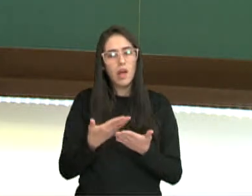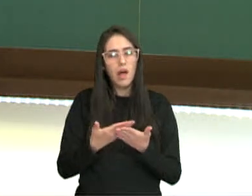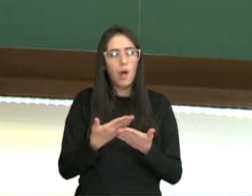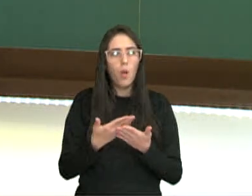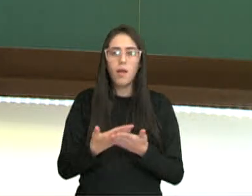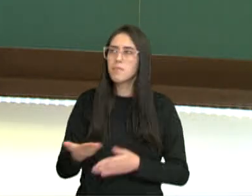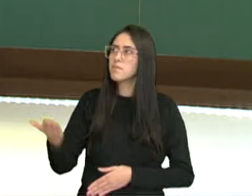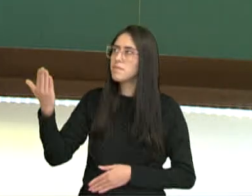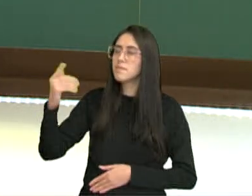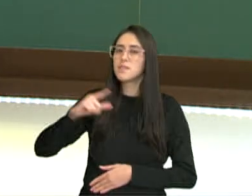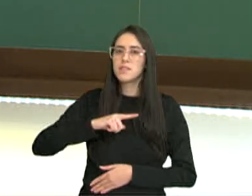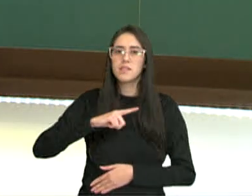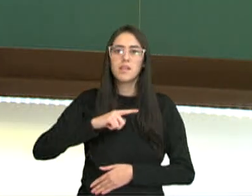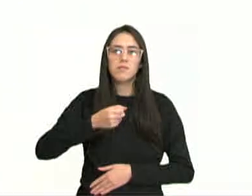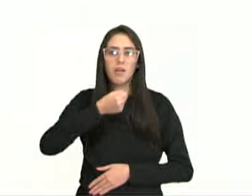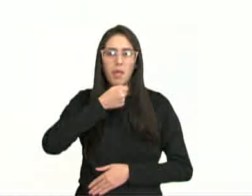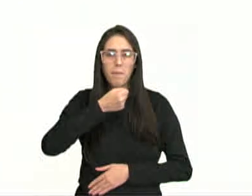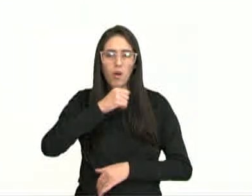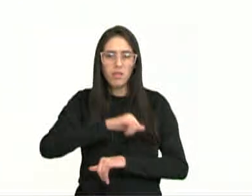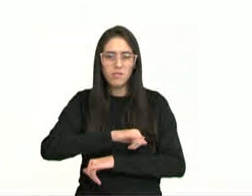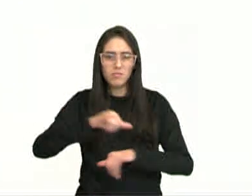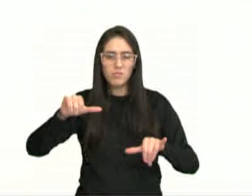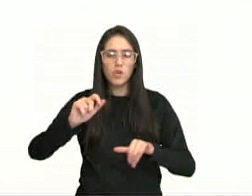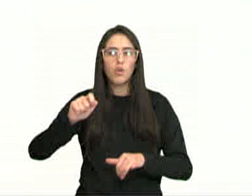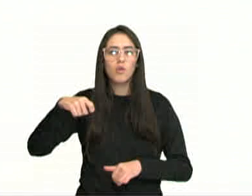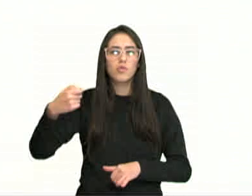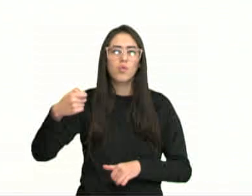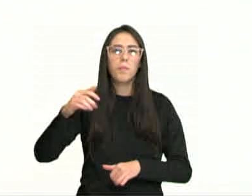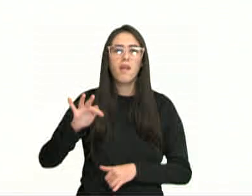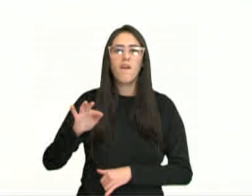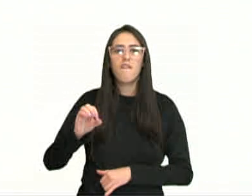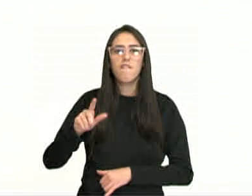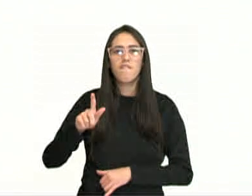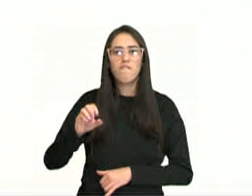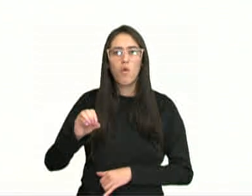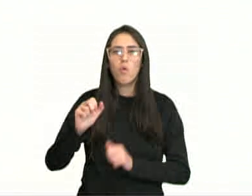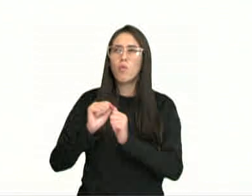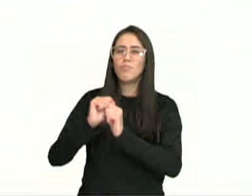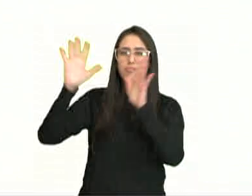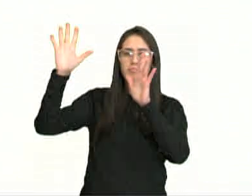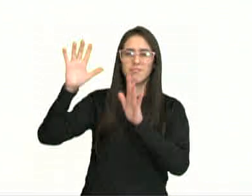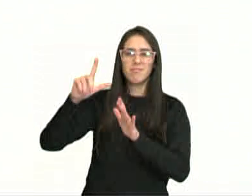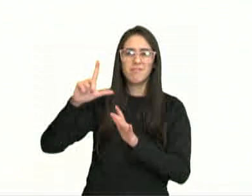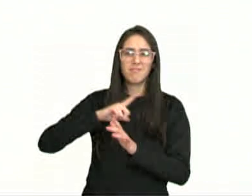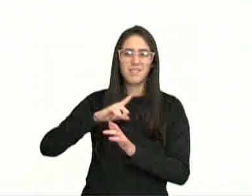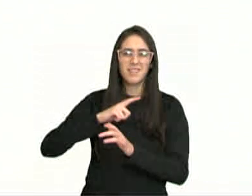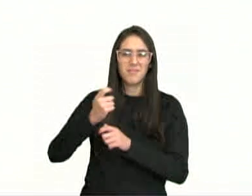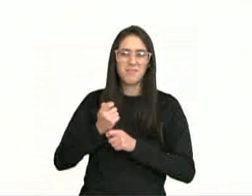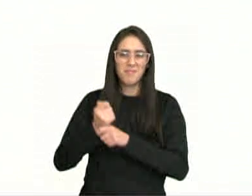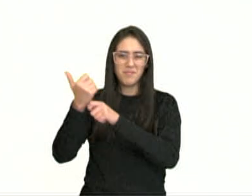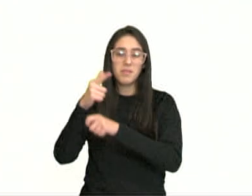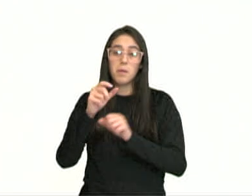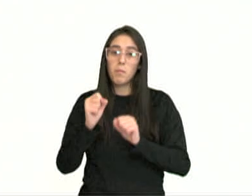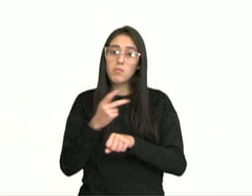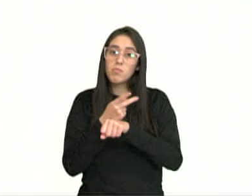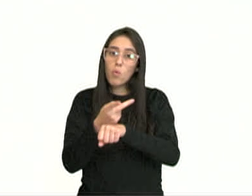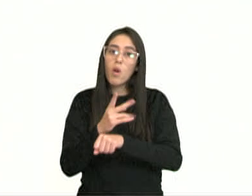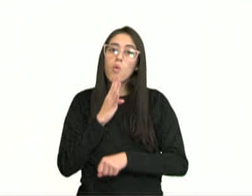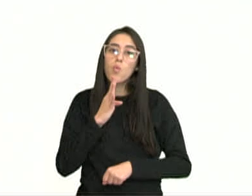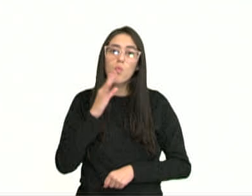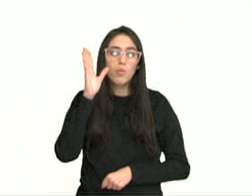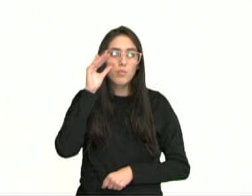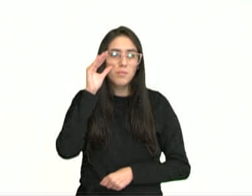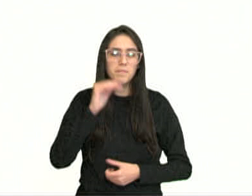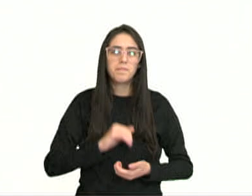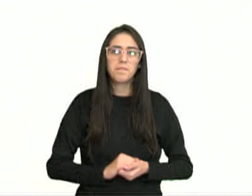uma reportagem que fala sobre a mágica dos fogos de artifício e você pode acessar ela por completo através do QR Code.